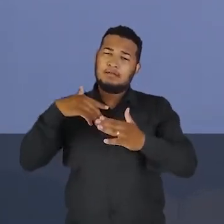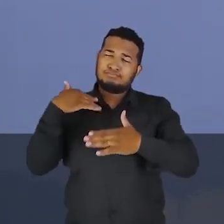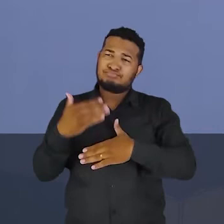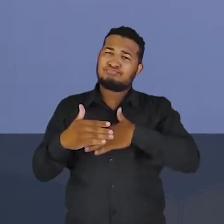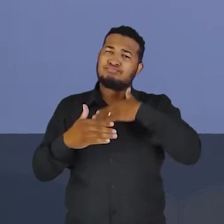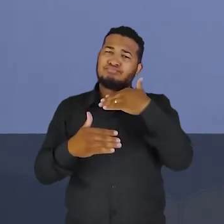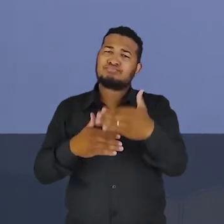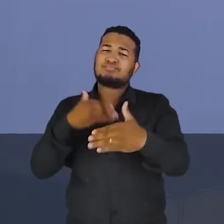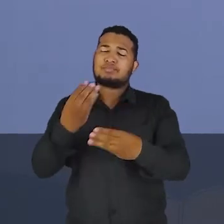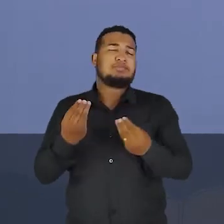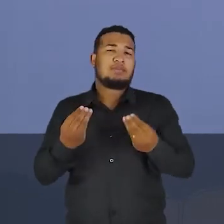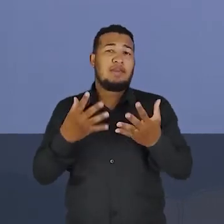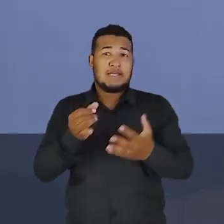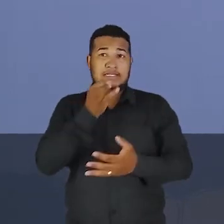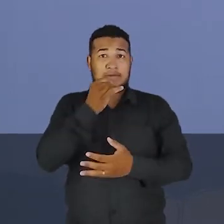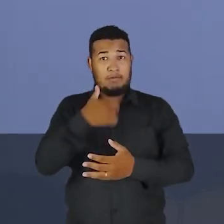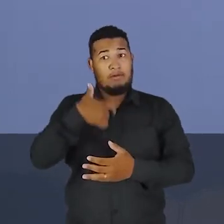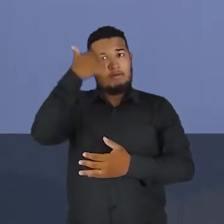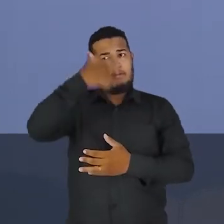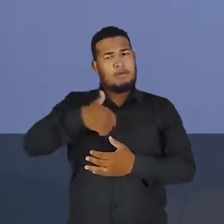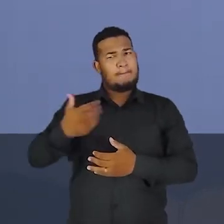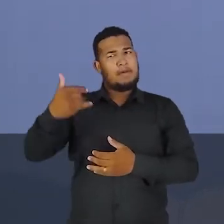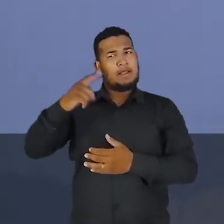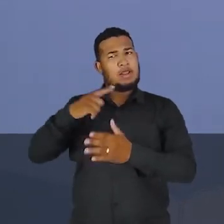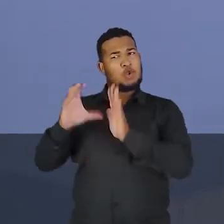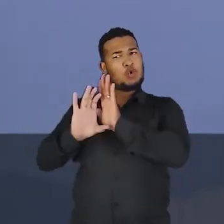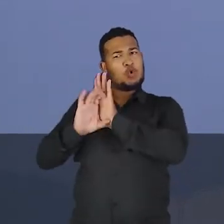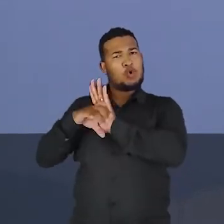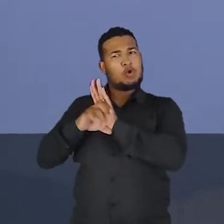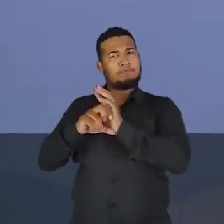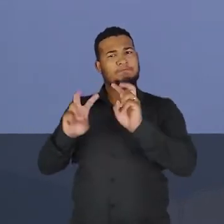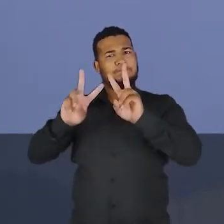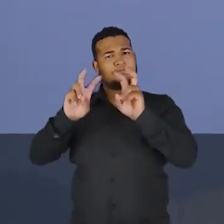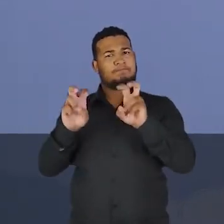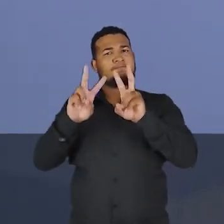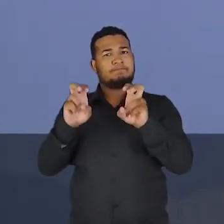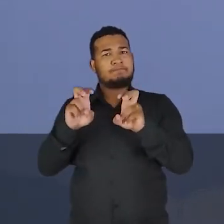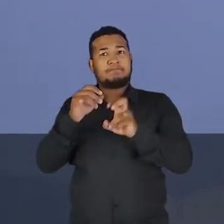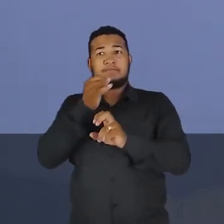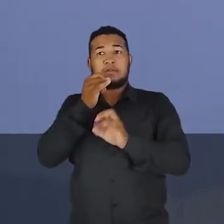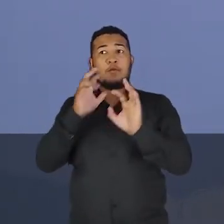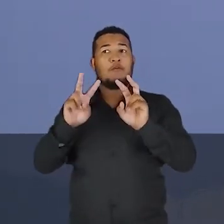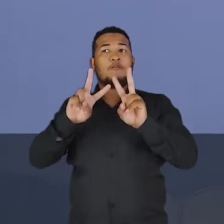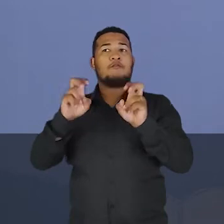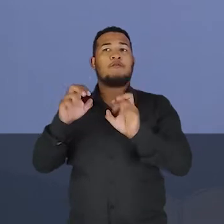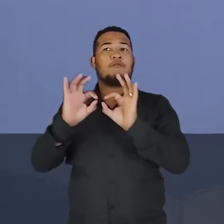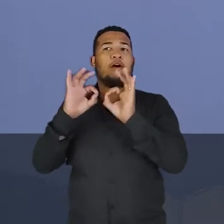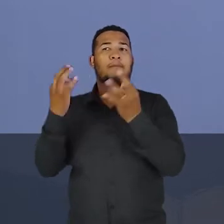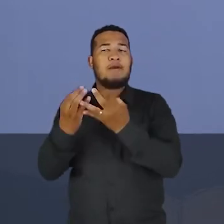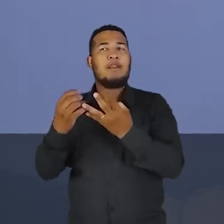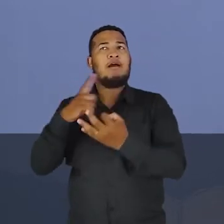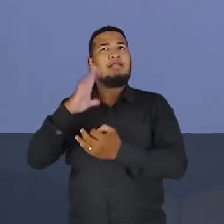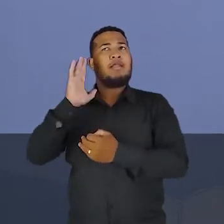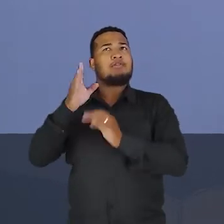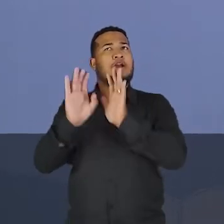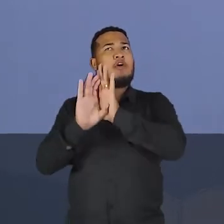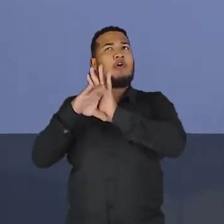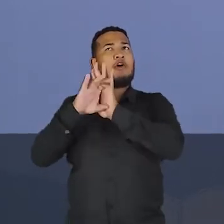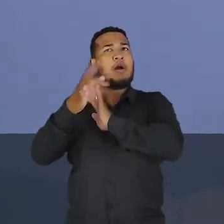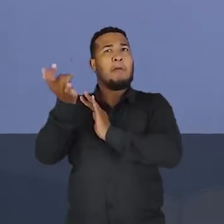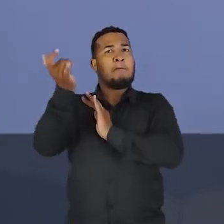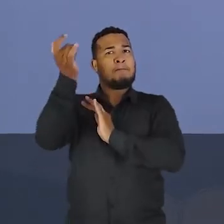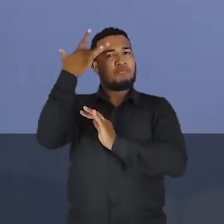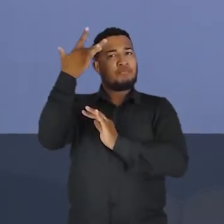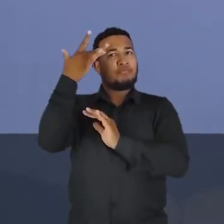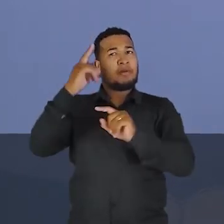que eu, que até então tinha um conceito formado, nesse caso sobre família, possa passar a entender que